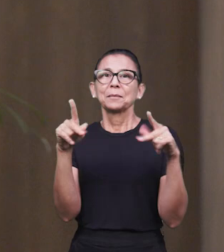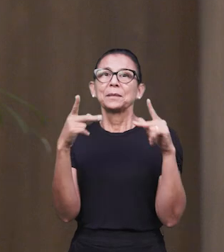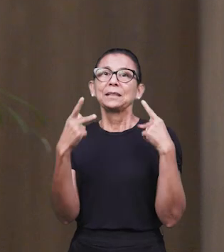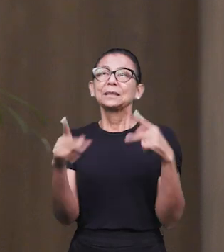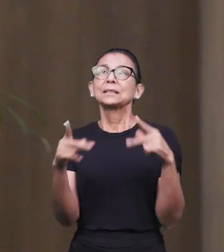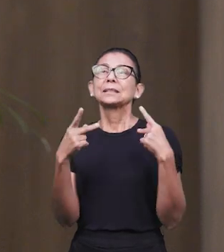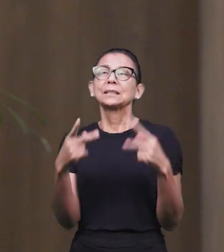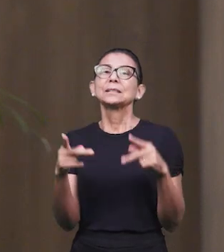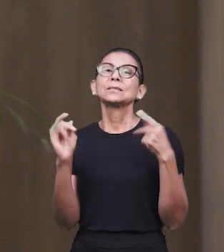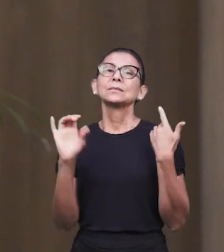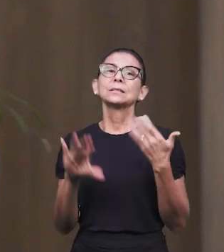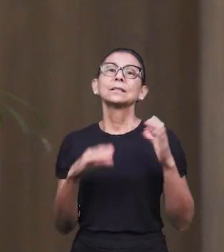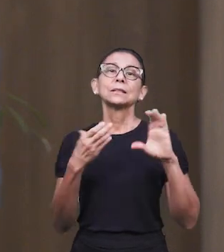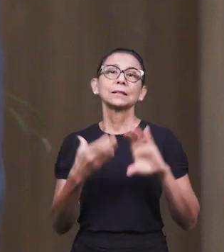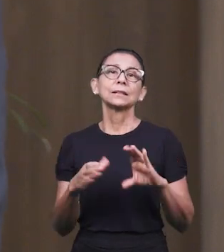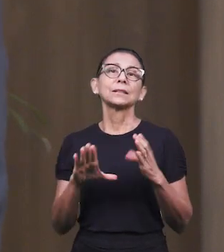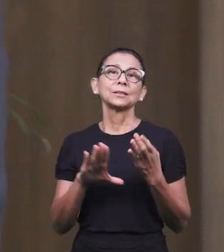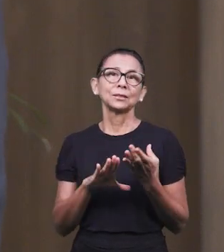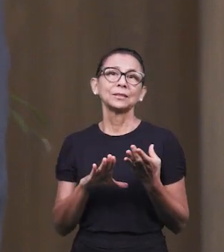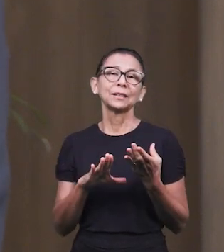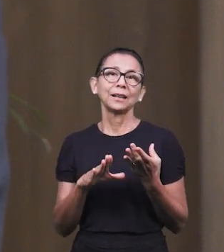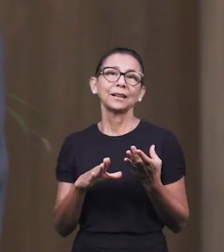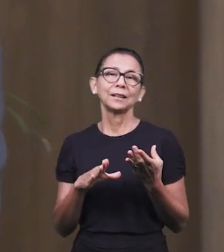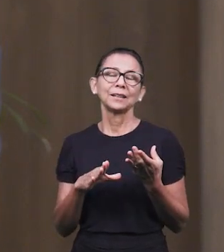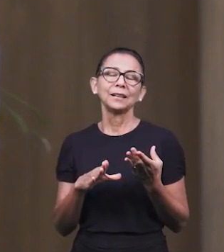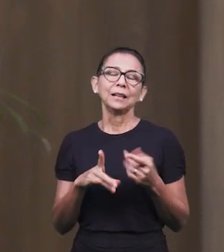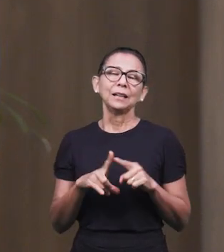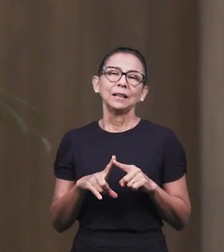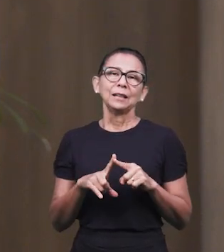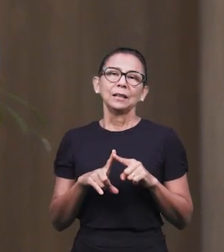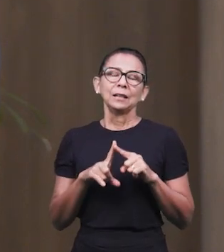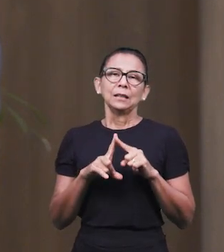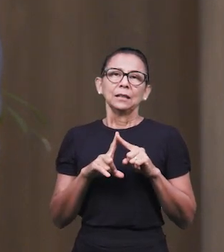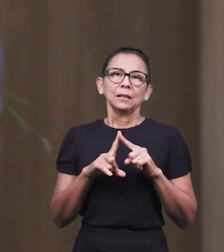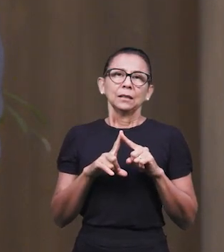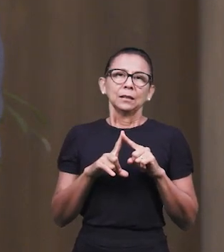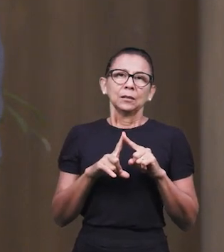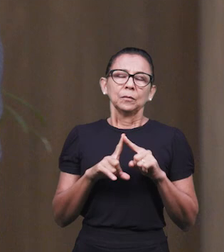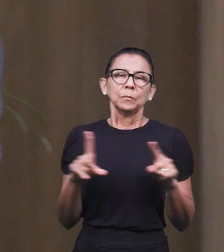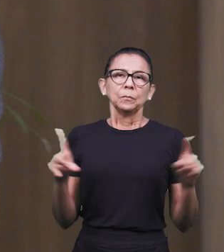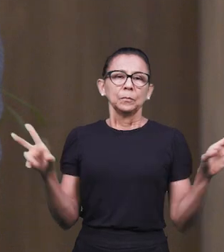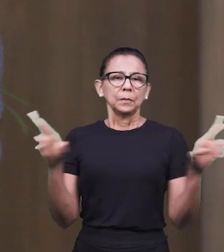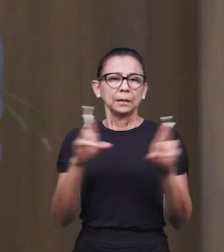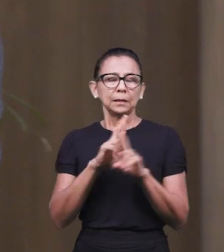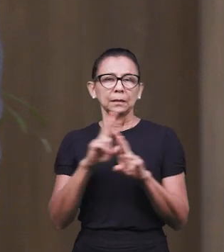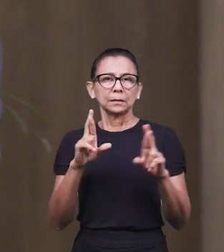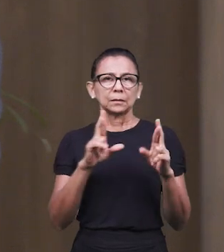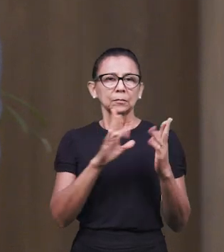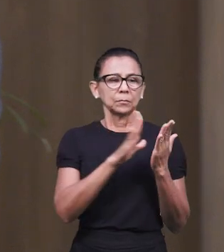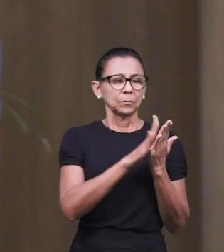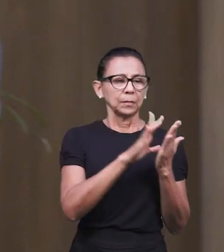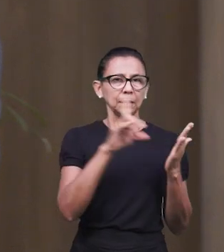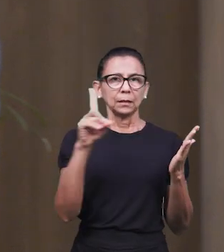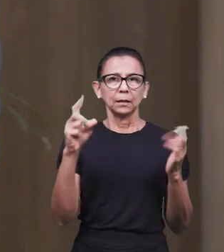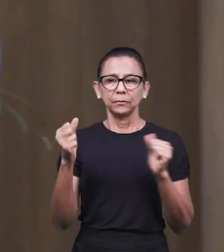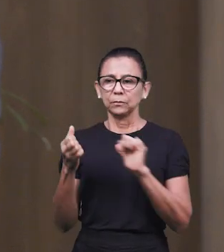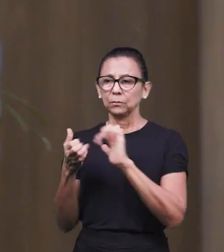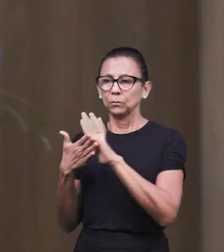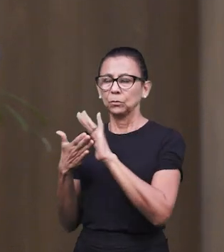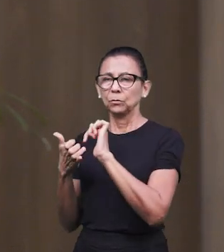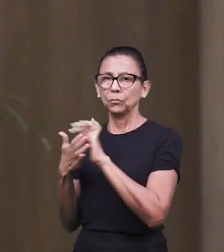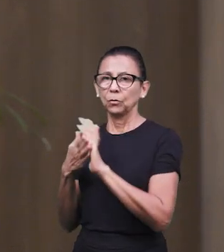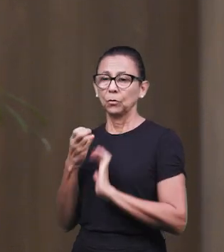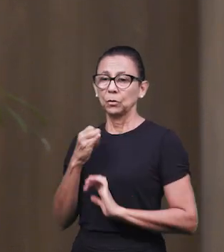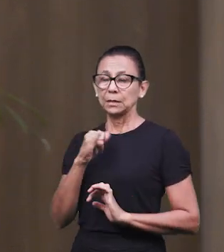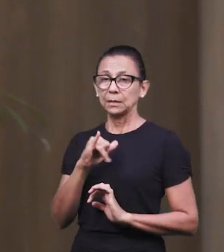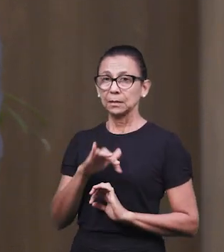cantando. Né? Você está pregando cantando. Então, mostrando a ligação que existe entre a palavra e o louvor. Então,